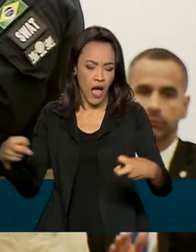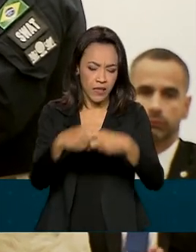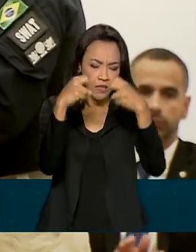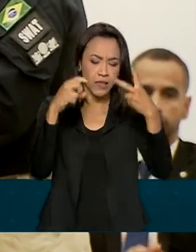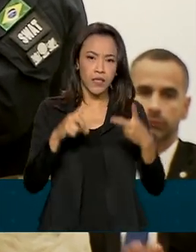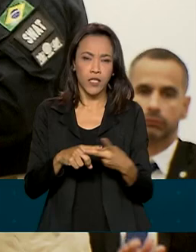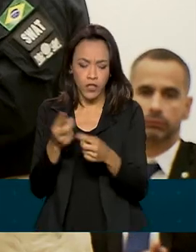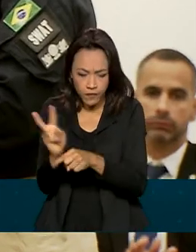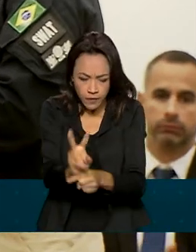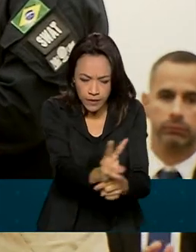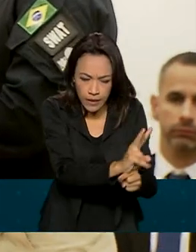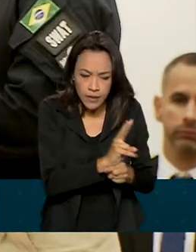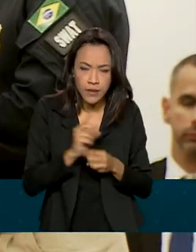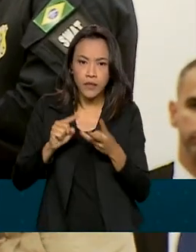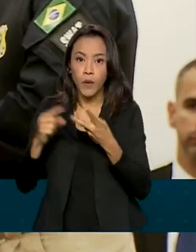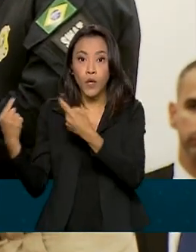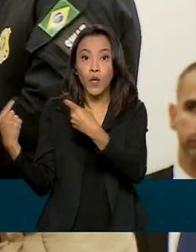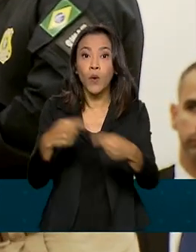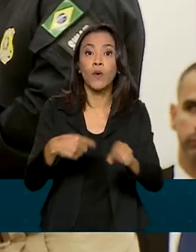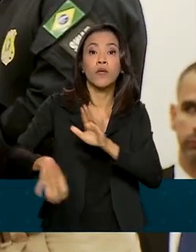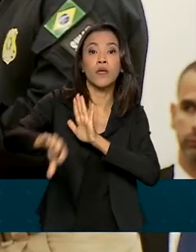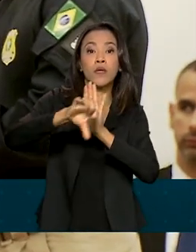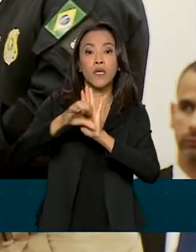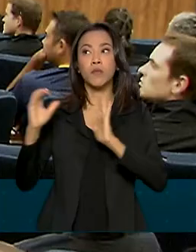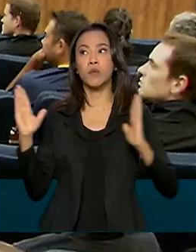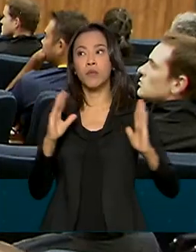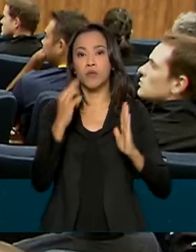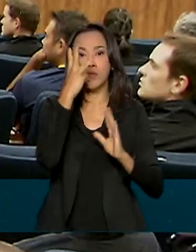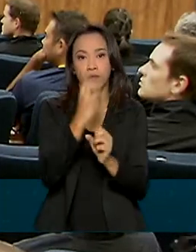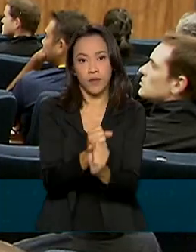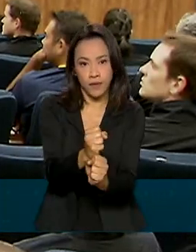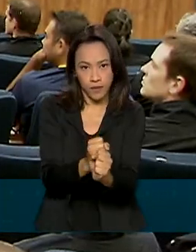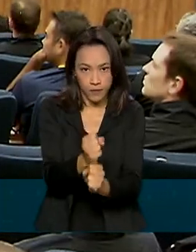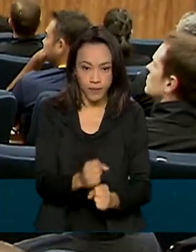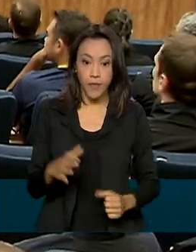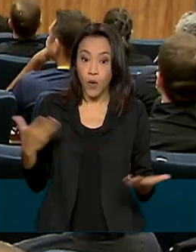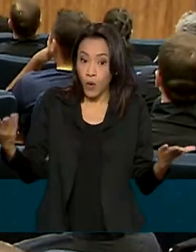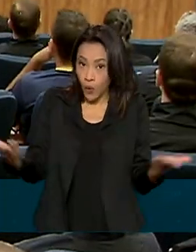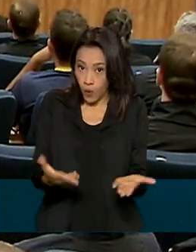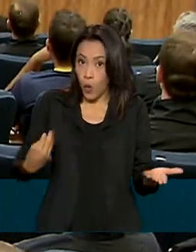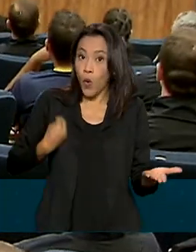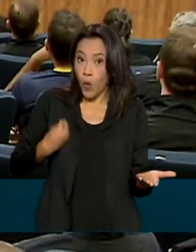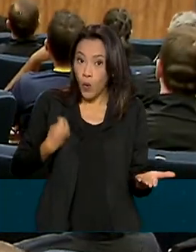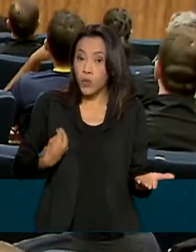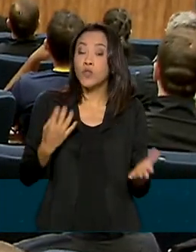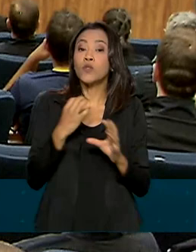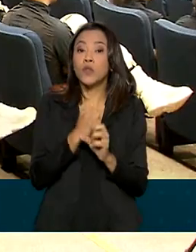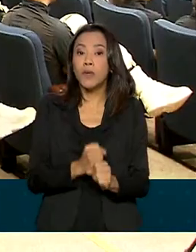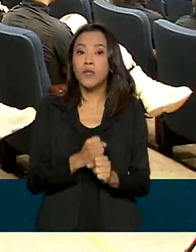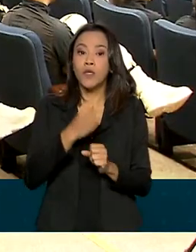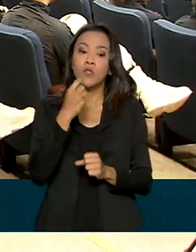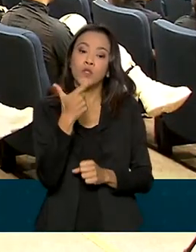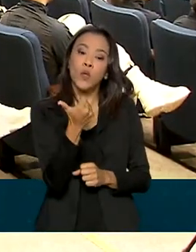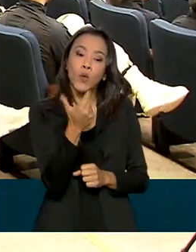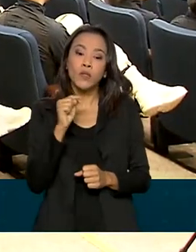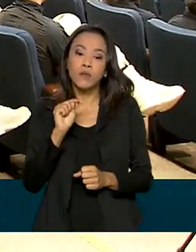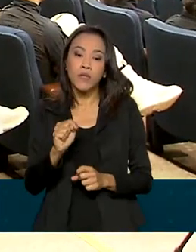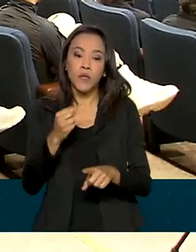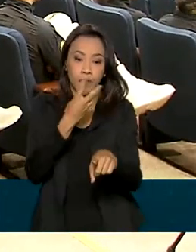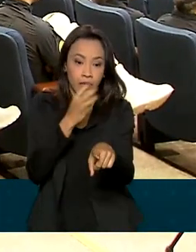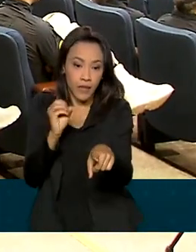e combate a crimes dos últimos 3 anos. Atualmente, são 12.300